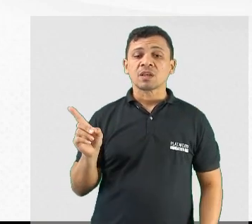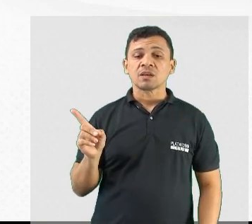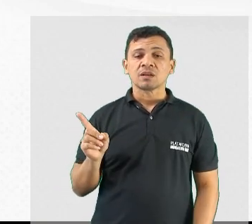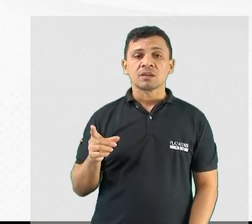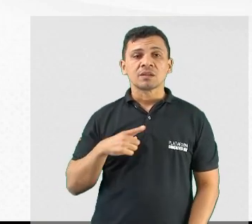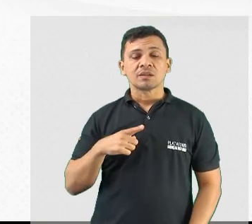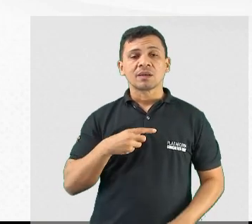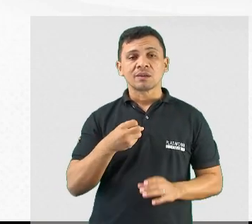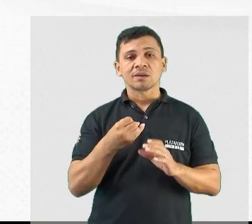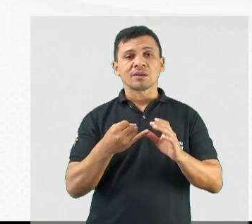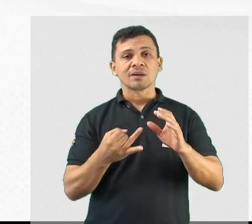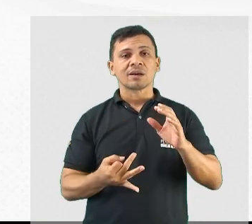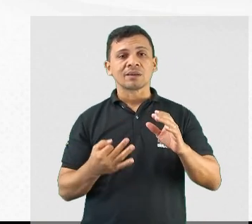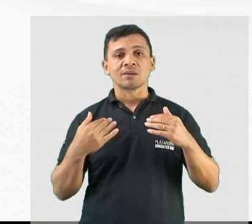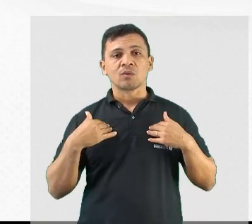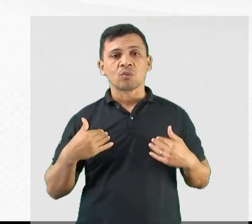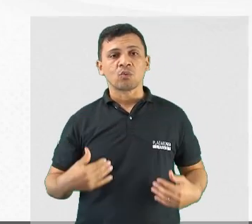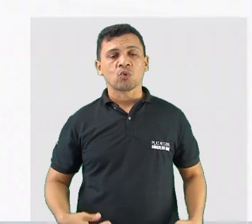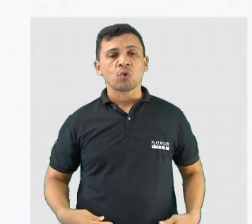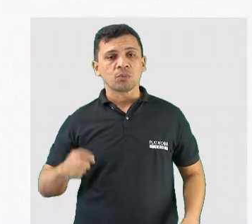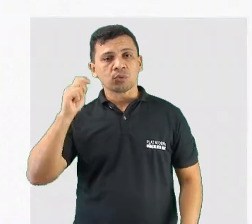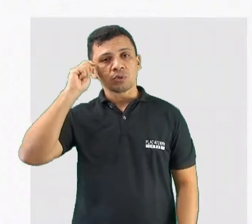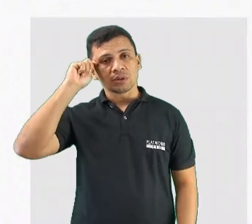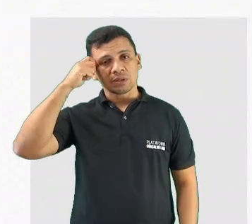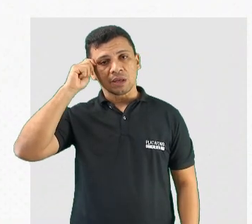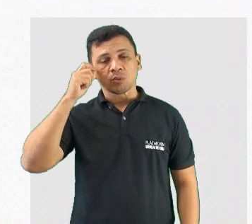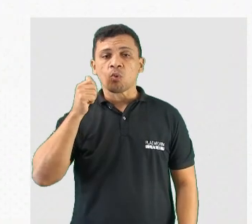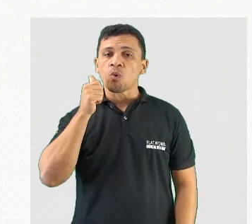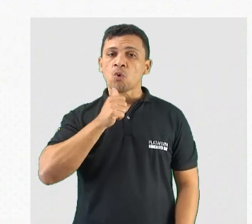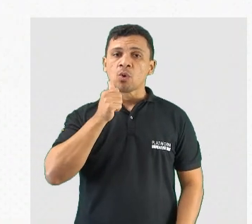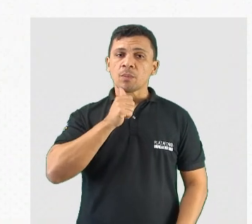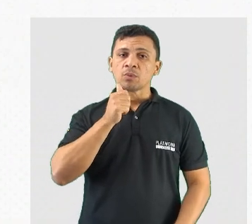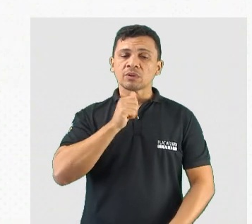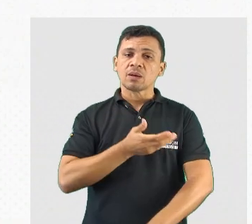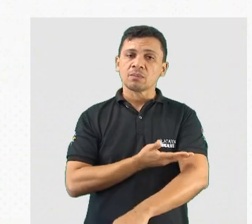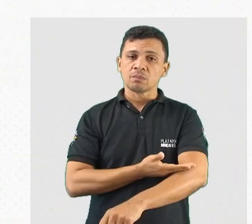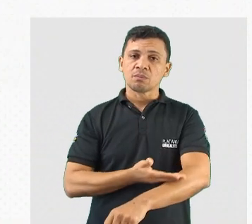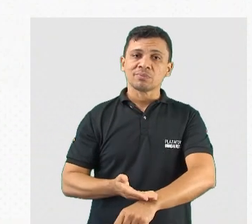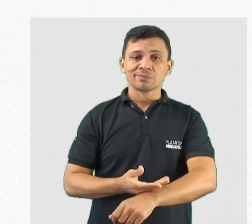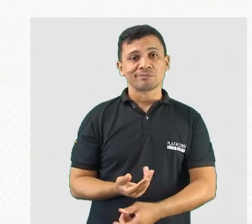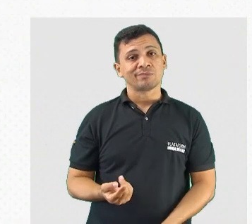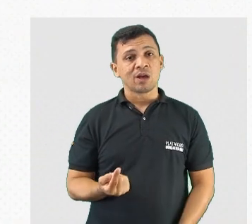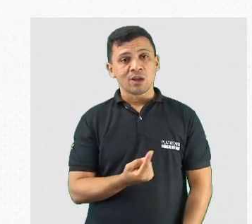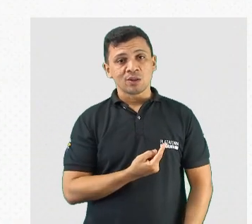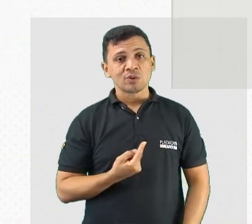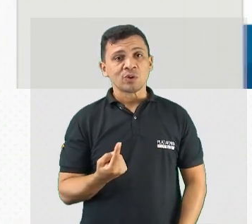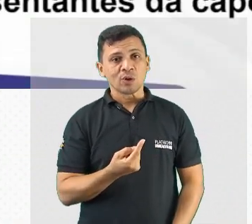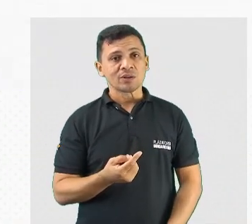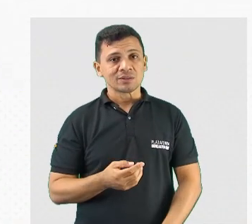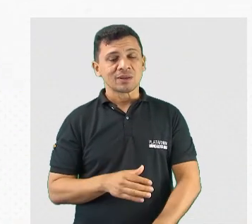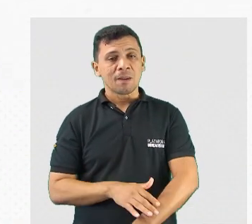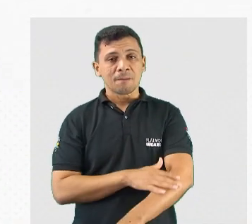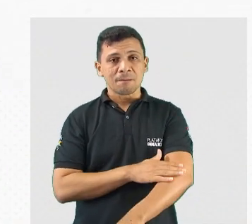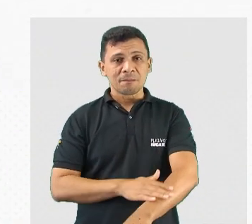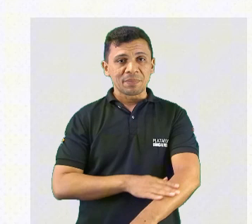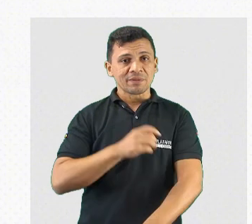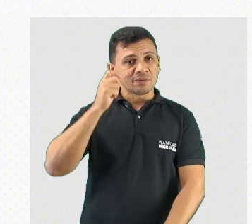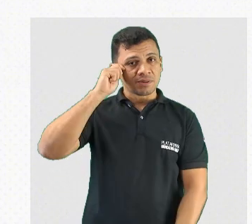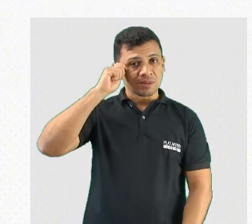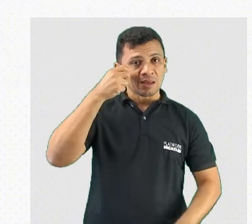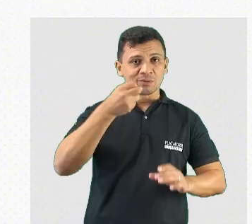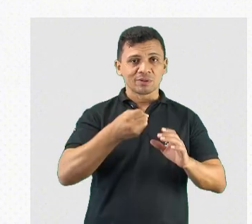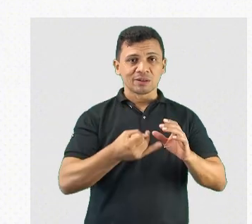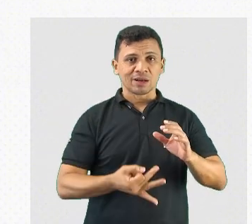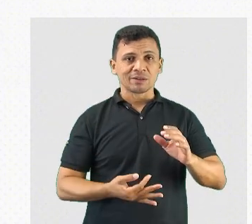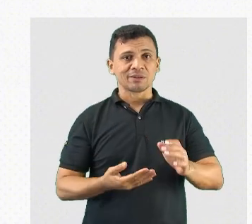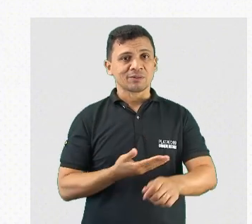coloca traços negros numa mulher de pele branca. Bom, ele já está antecipando o que nós somos. Nós temos peles negras com traços brancos, né,